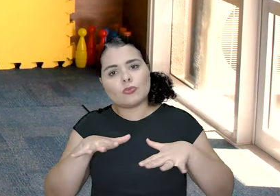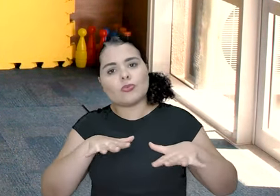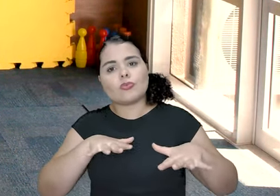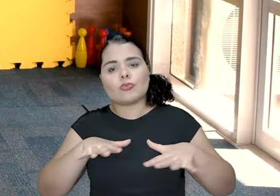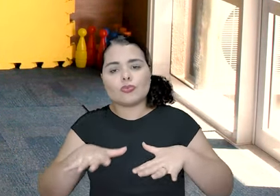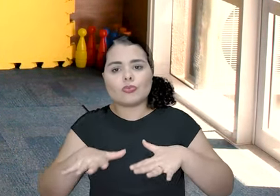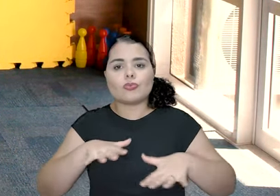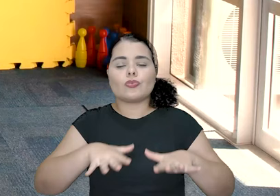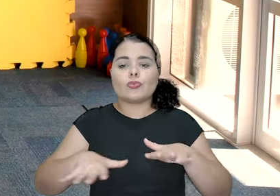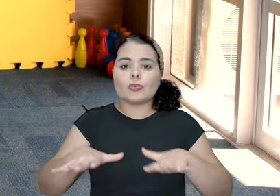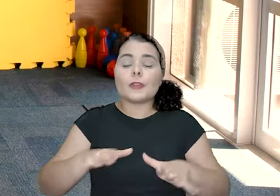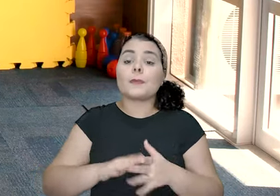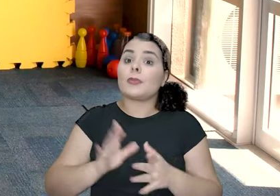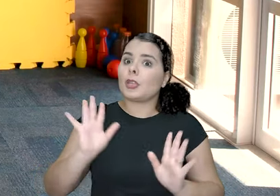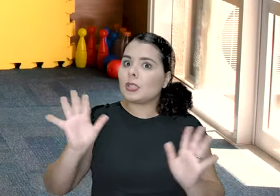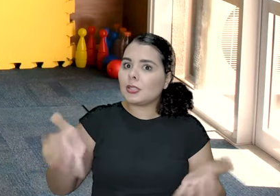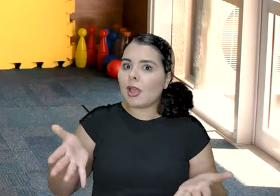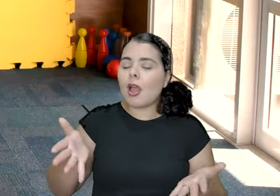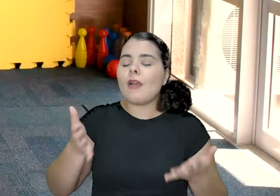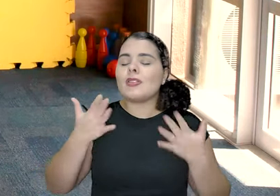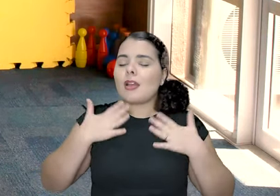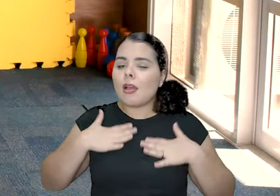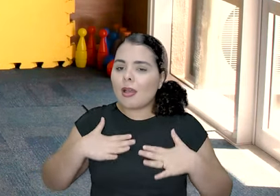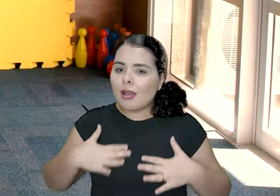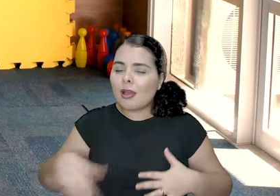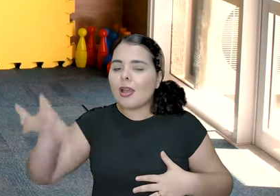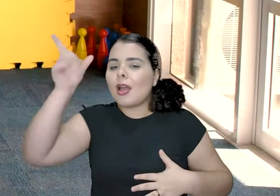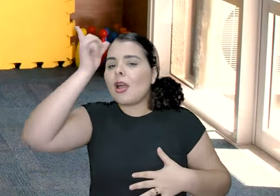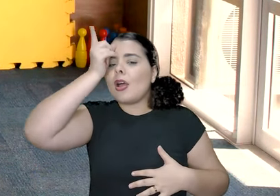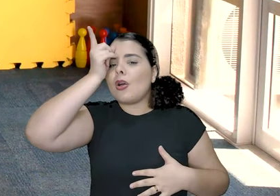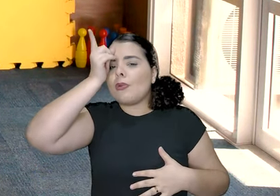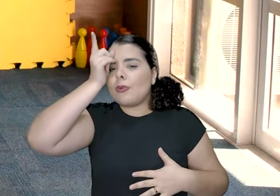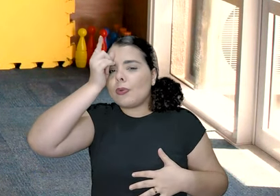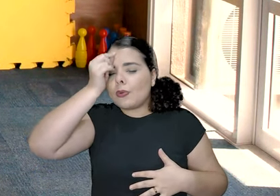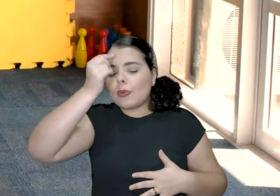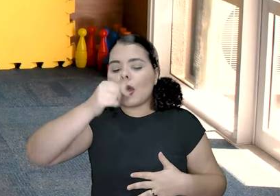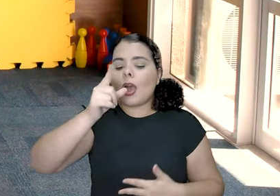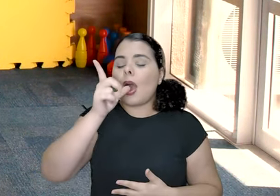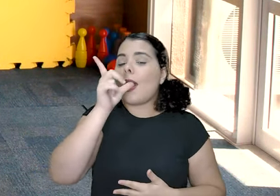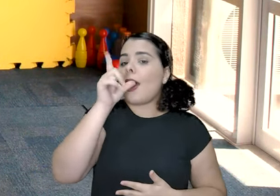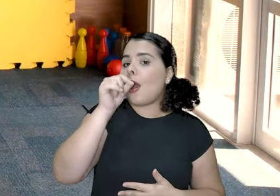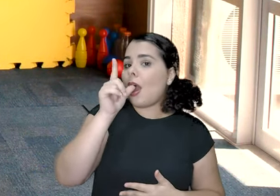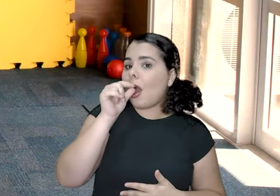bastante opção. Descansou? Ufa, pega água.